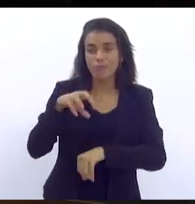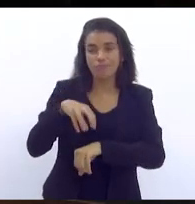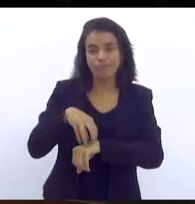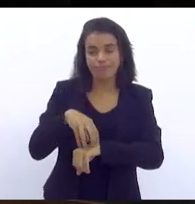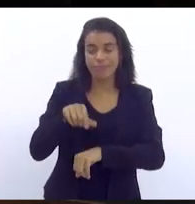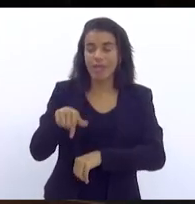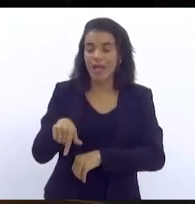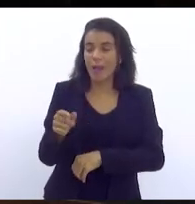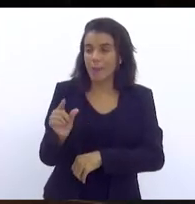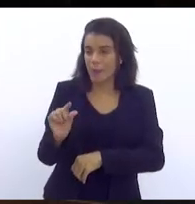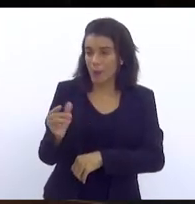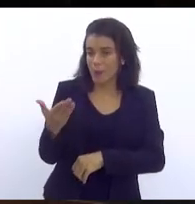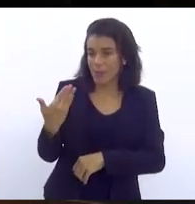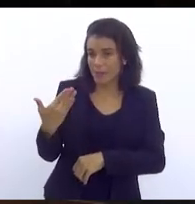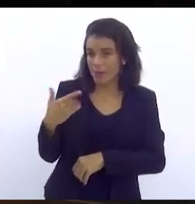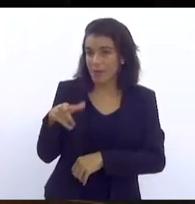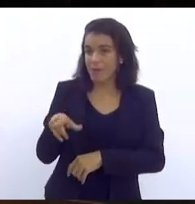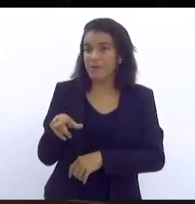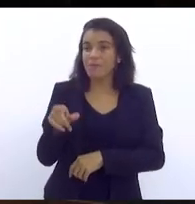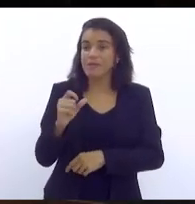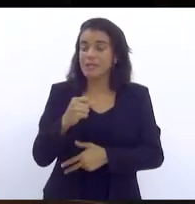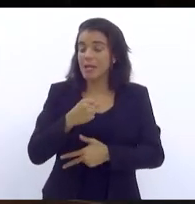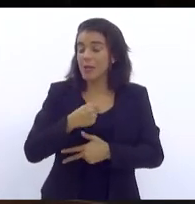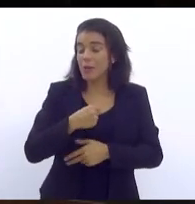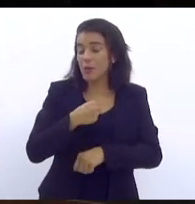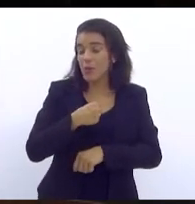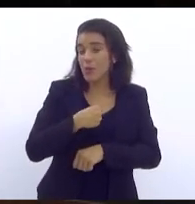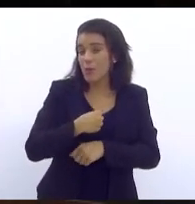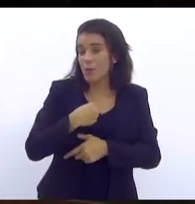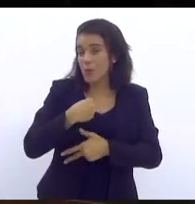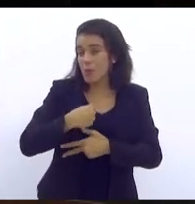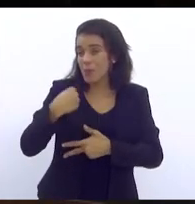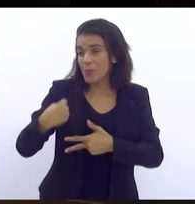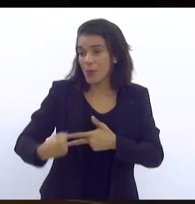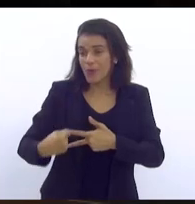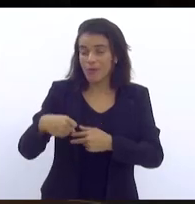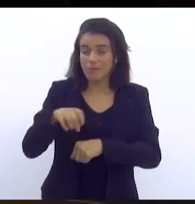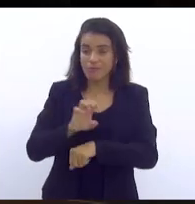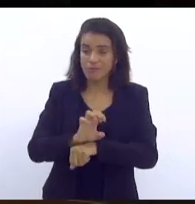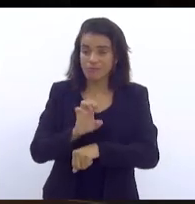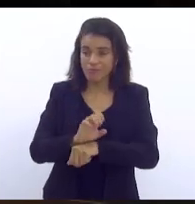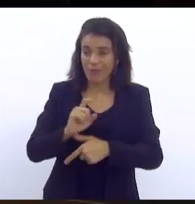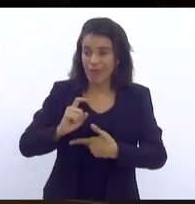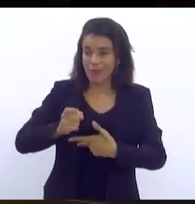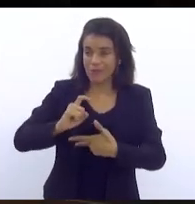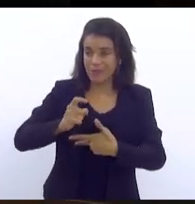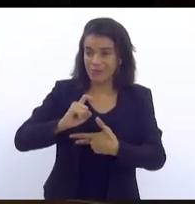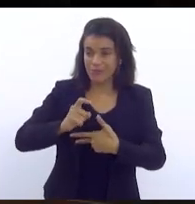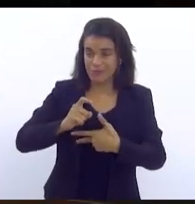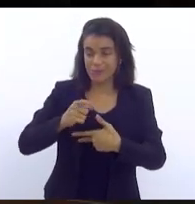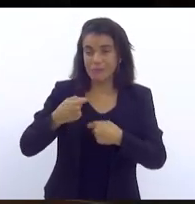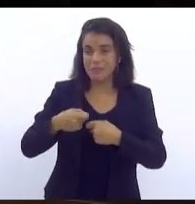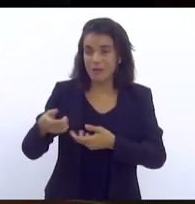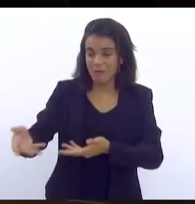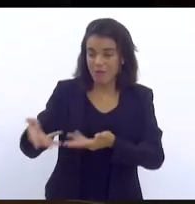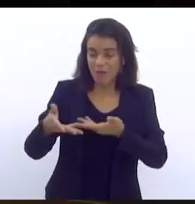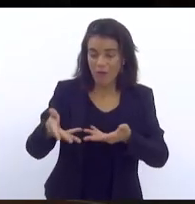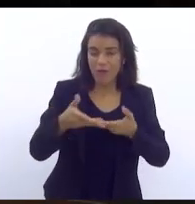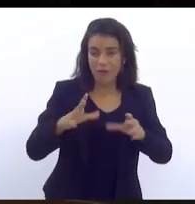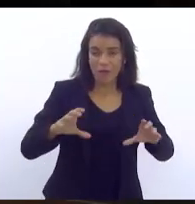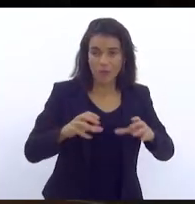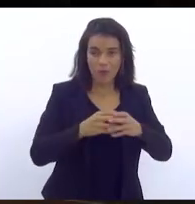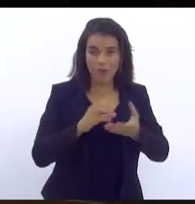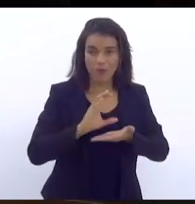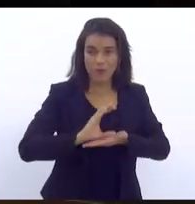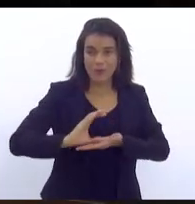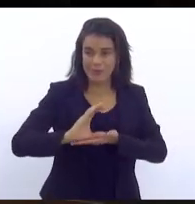mas era uma competência do Poder concedente o poder concedente é que tinha que fazer e o chamamento a composição do Conselho só